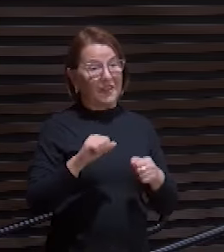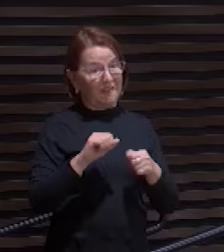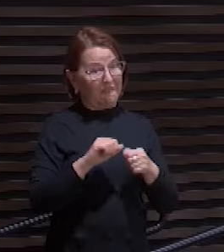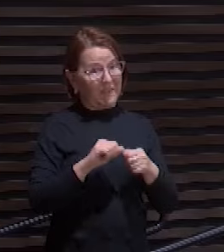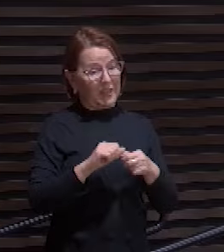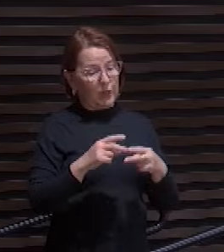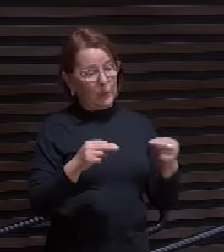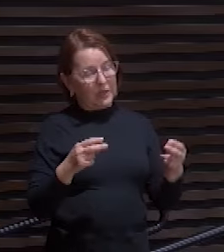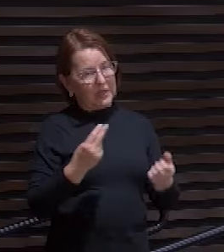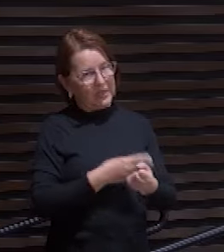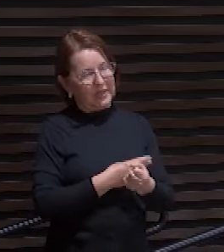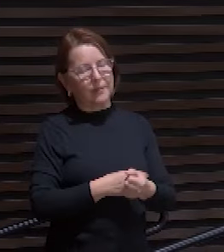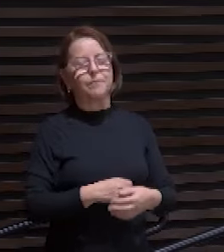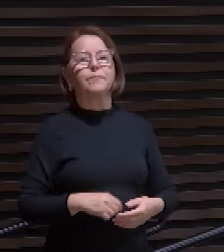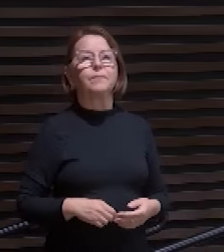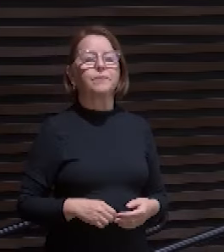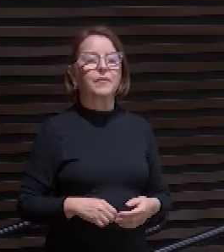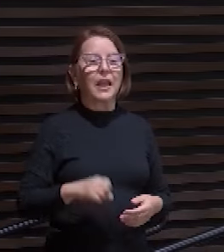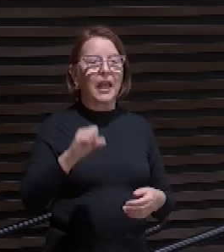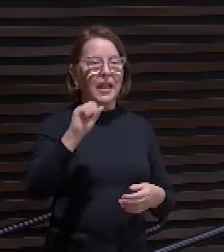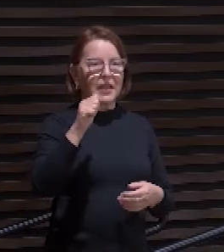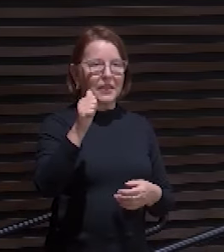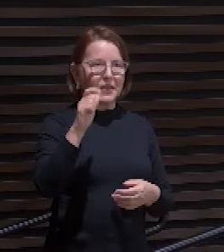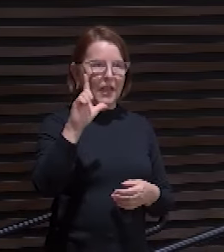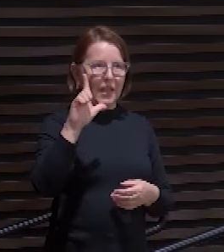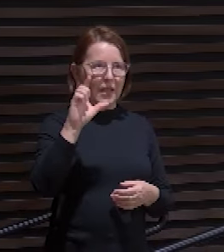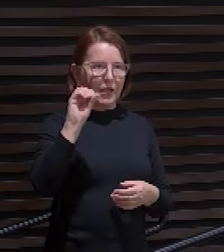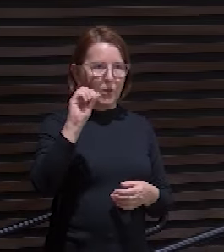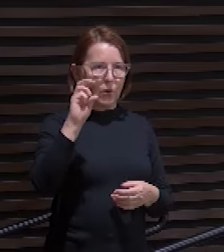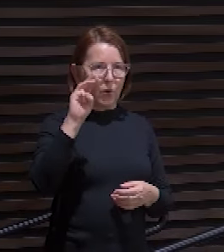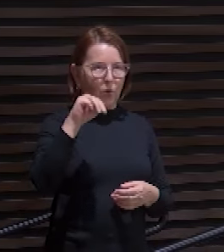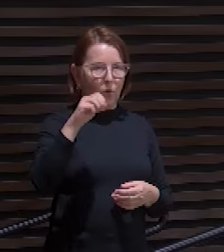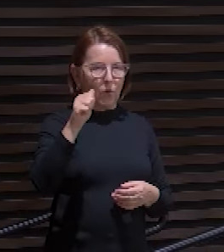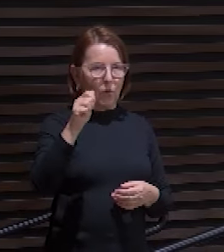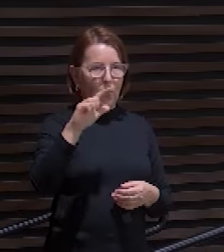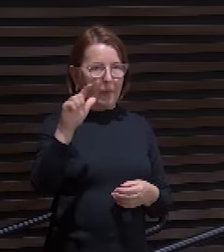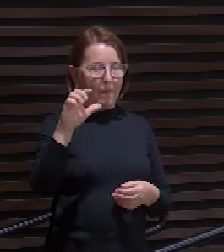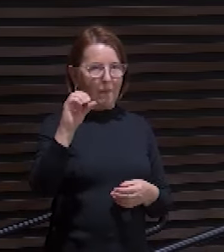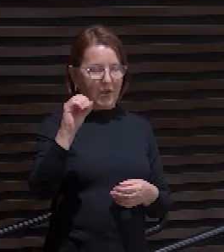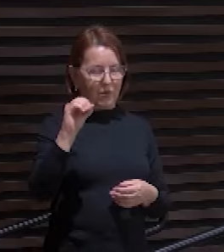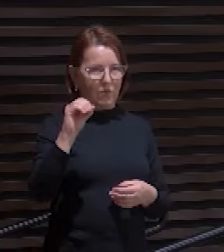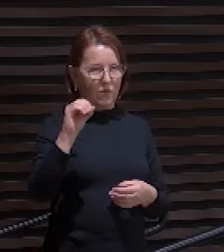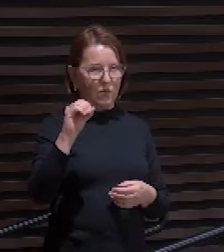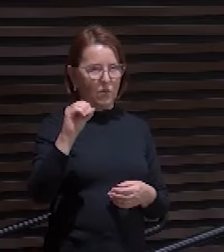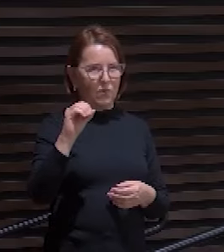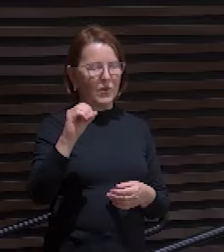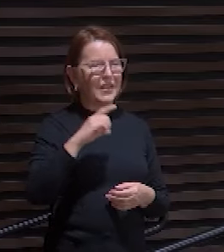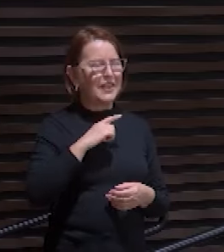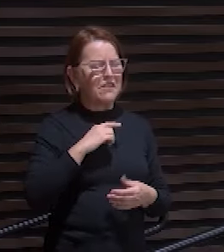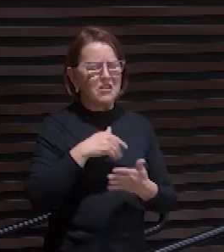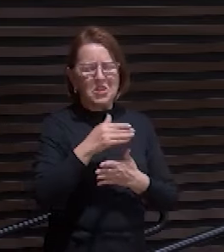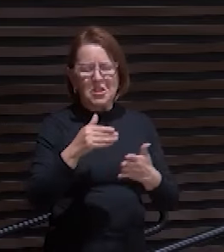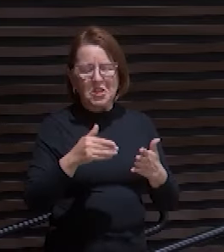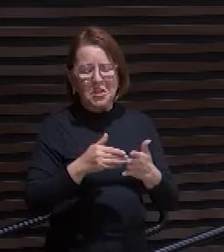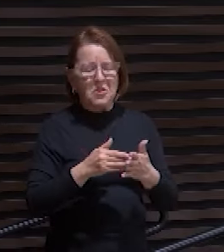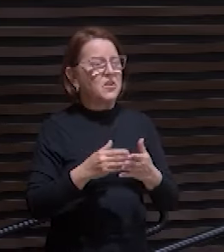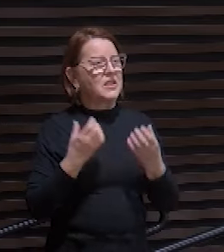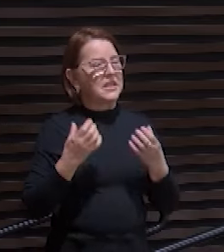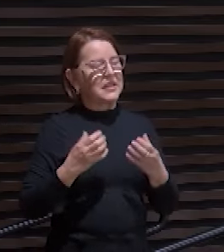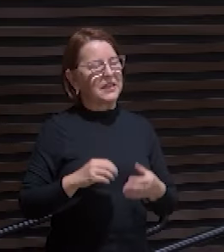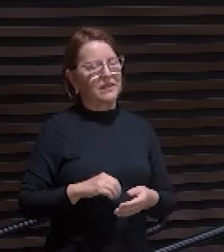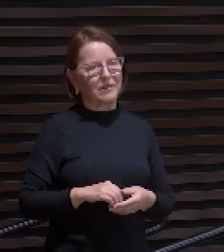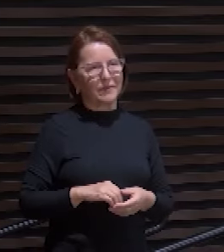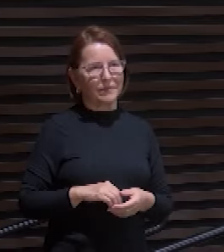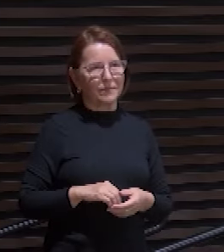possuiu tudo o que quis. Muito rico, muito famoso. Os likes dele, hoje o Mário falou dos